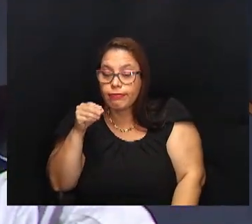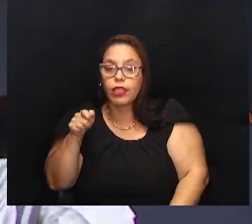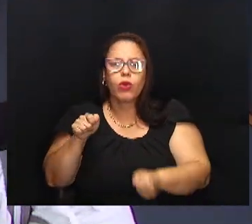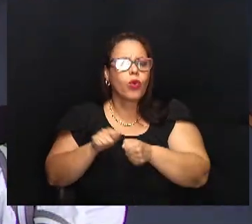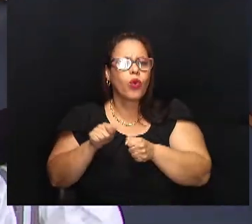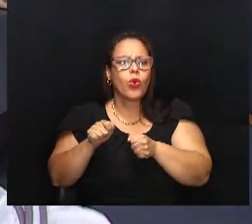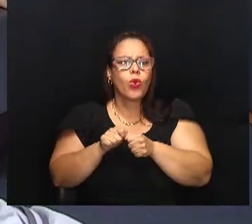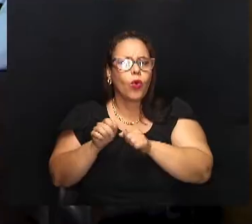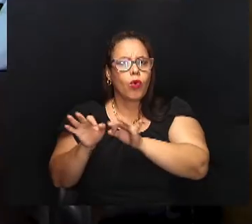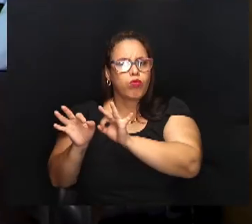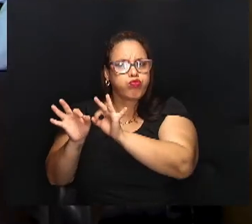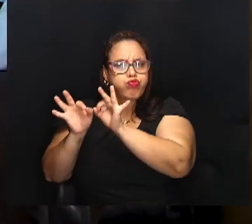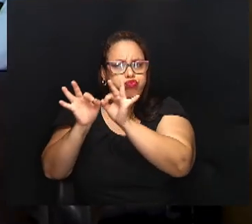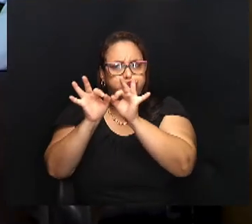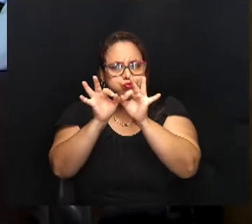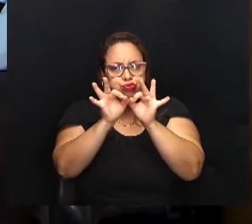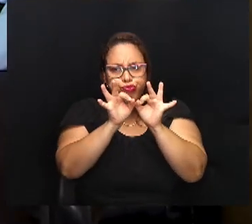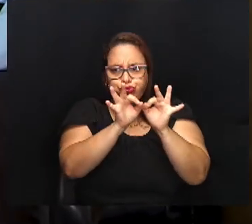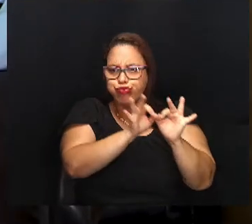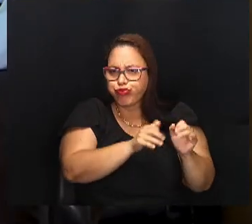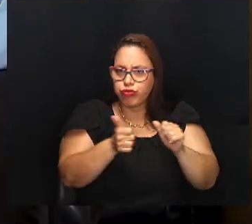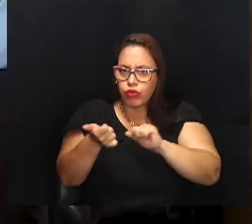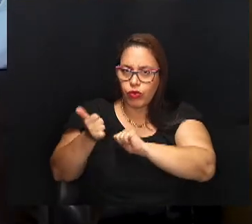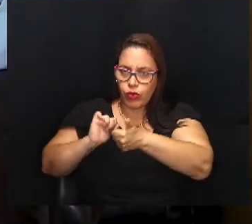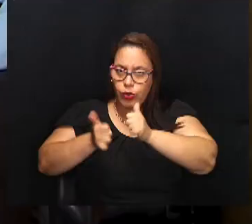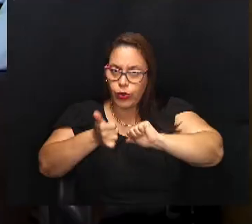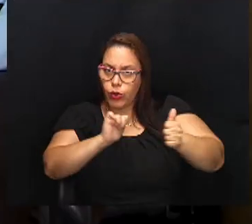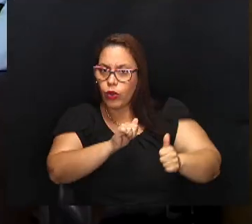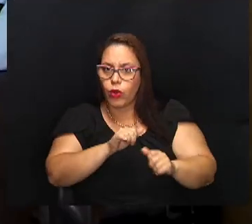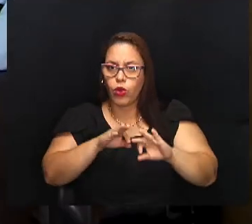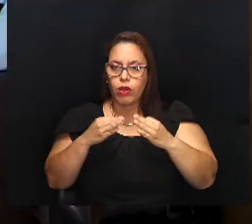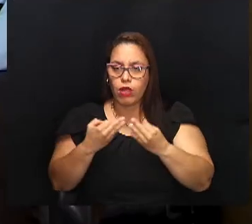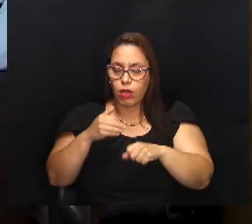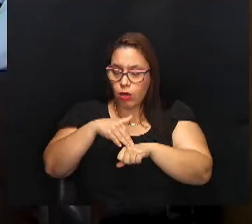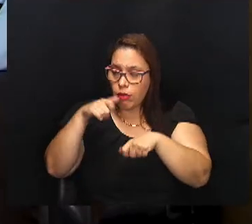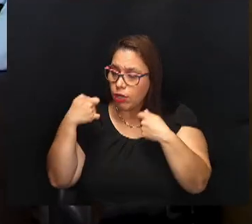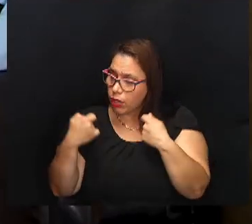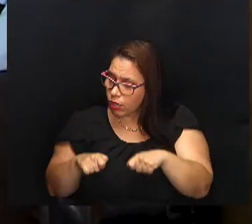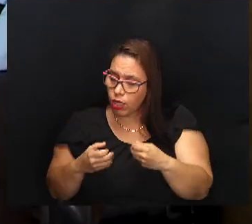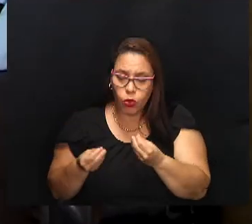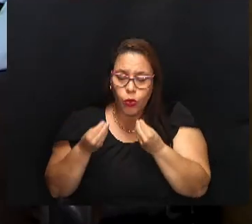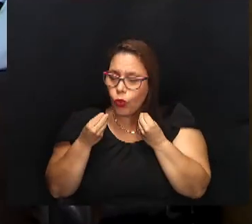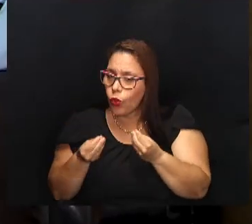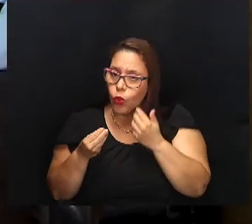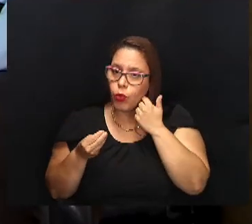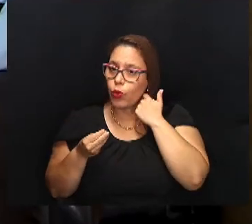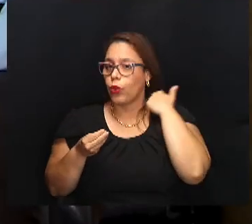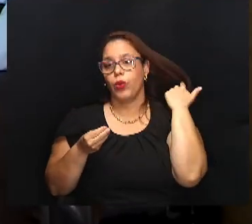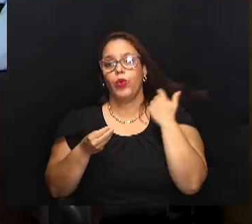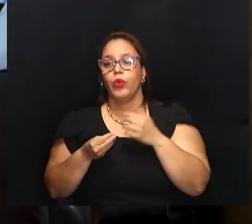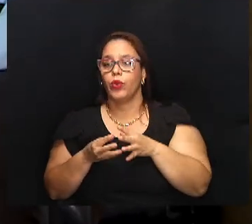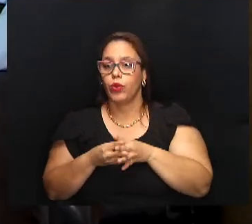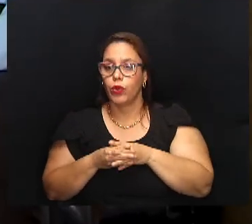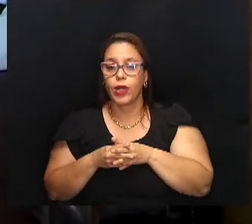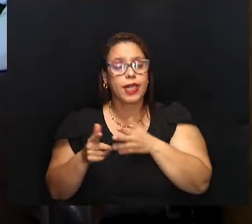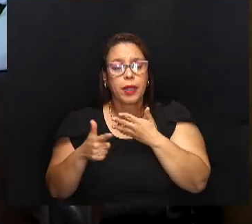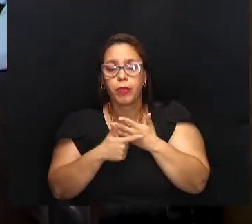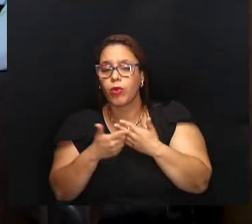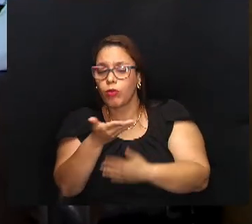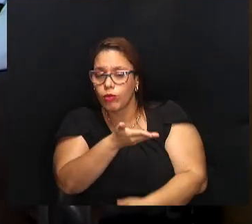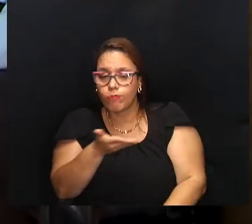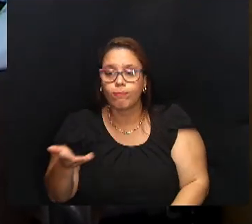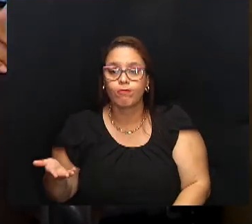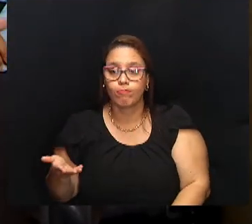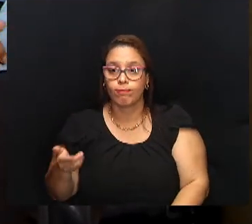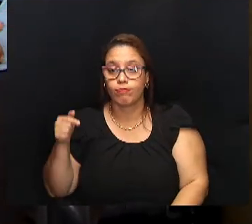um mapeamento daquelas famílias que mais necessitam, né? Como que é feito esse papel de vocês